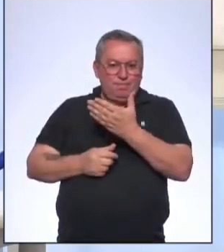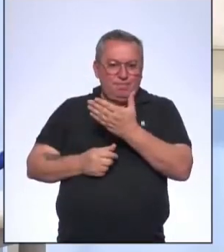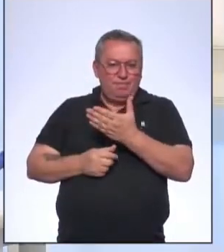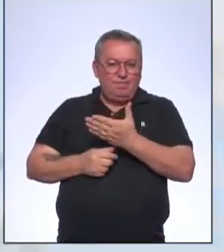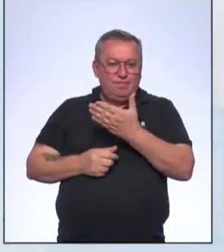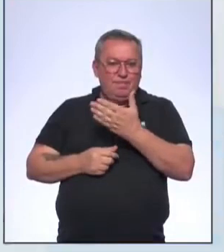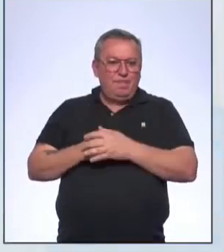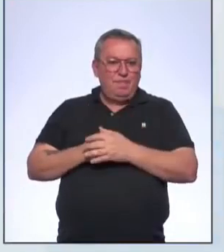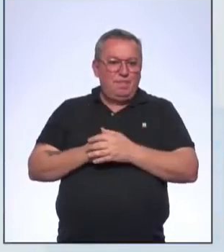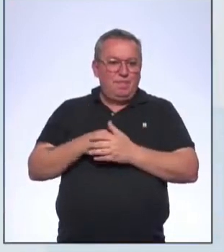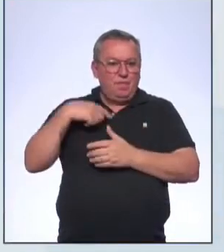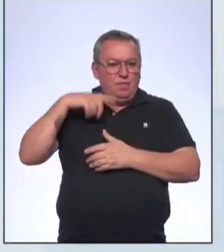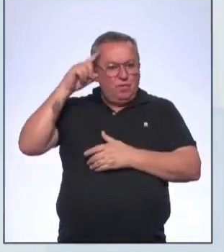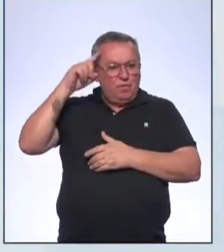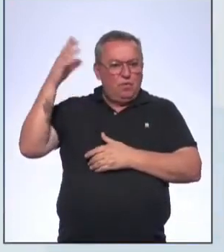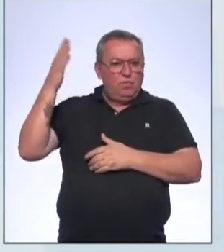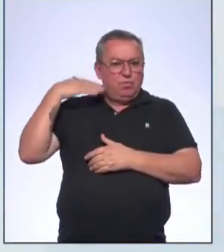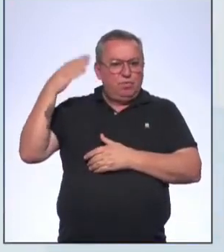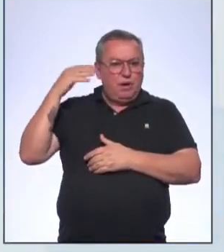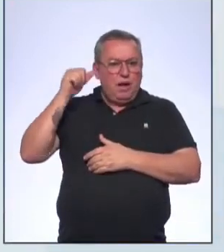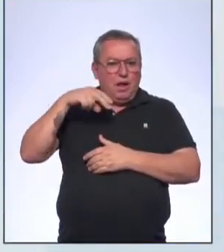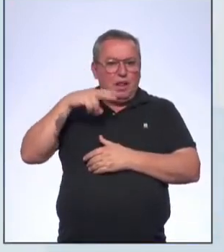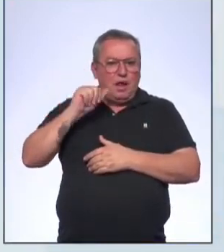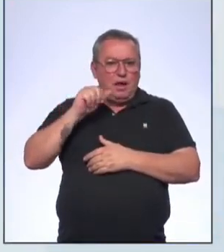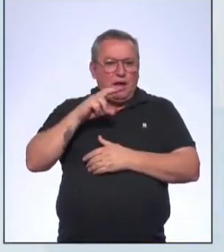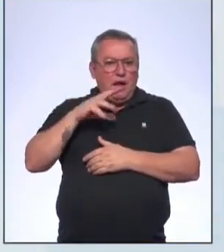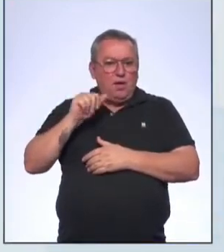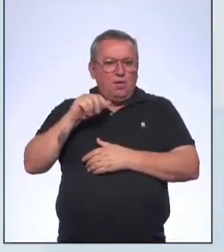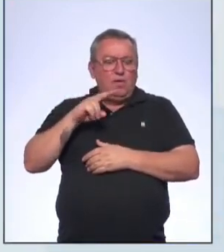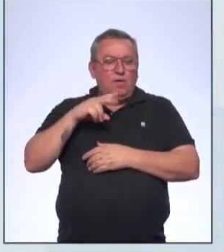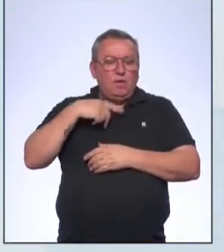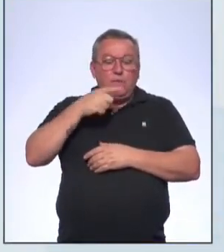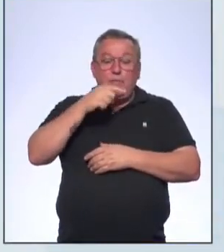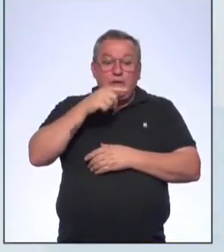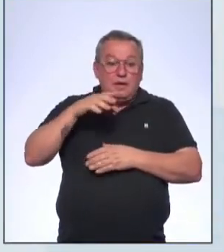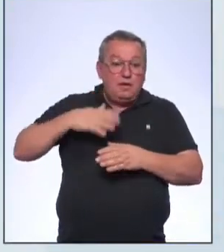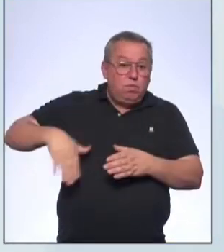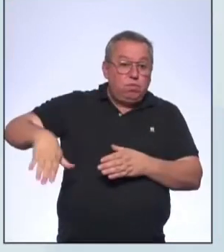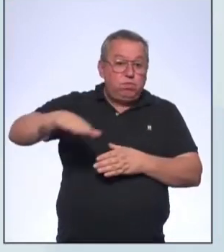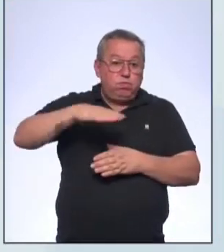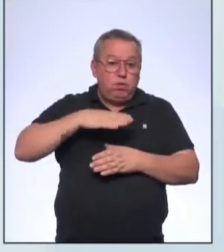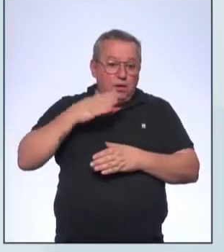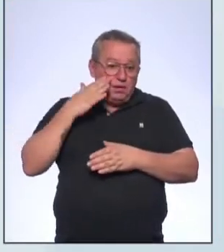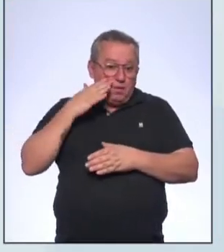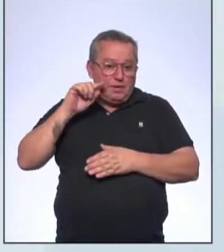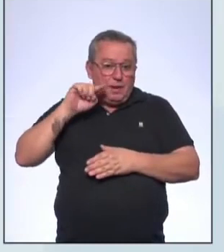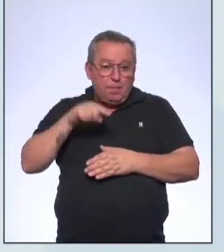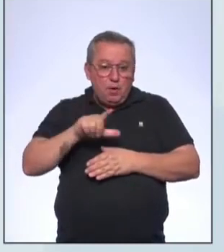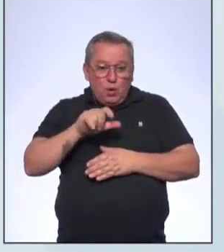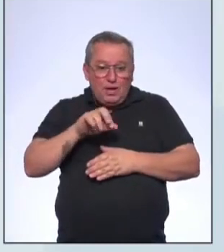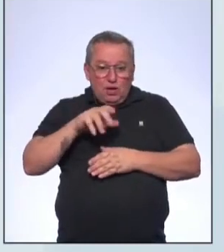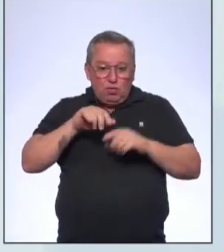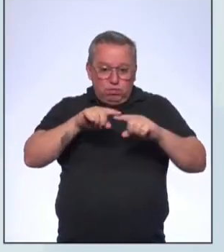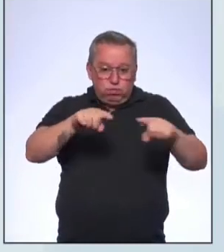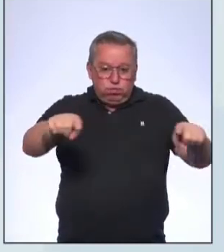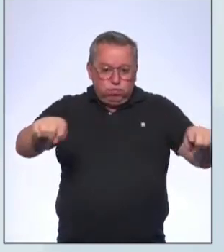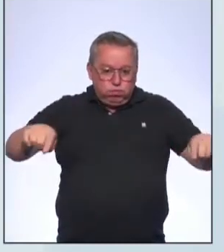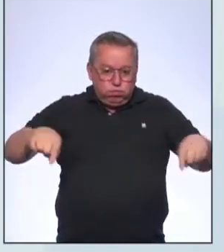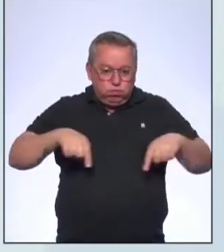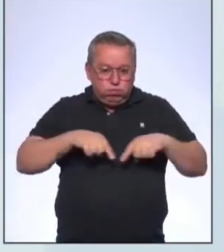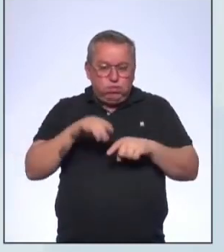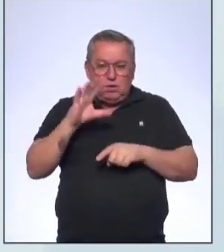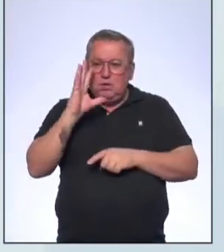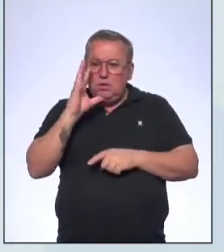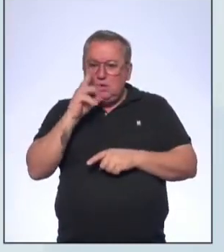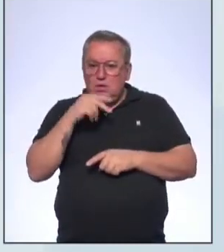alta temperatura, Ana e Carlos irão encher uma piscina, ok? E sabem que precisam de 1000 litros de água e que demora 2